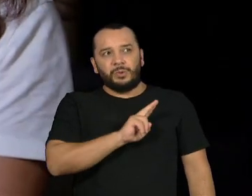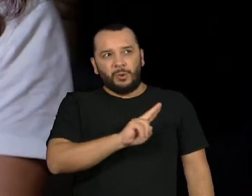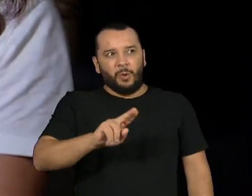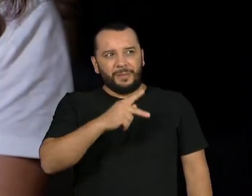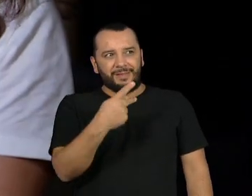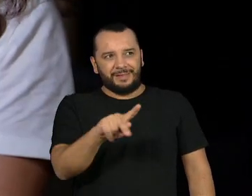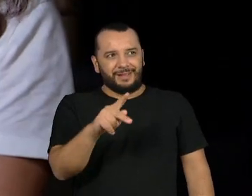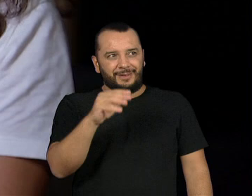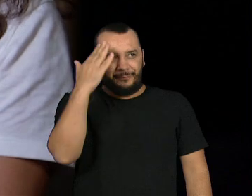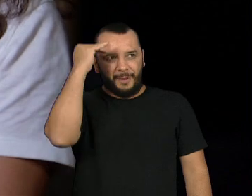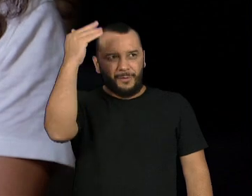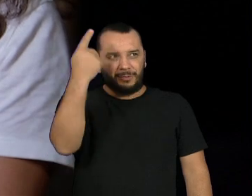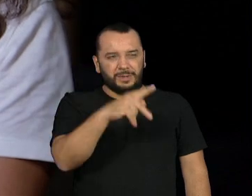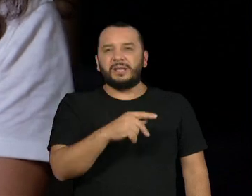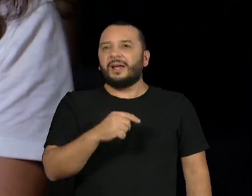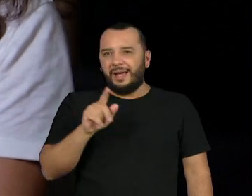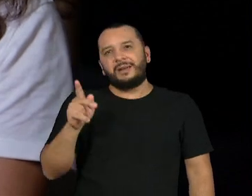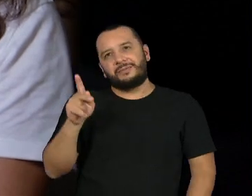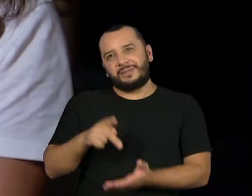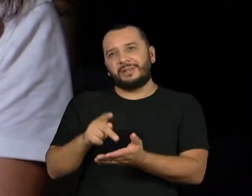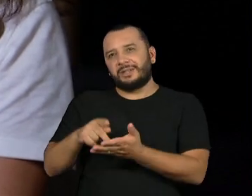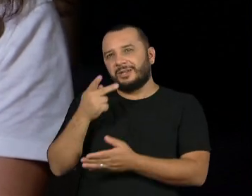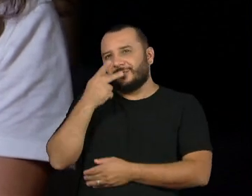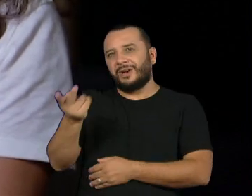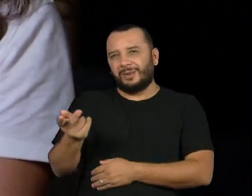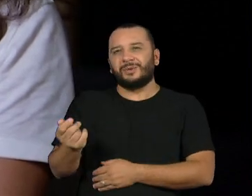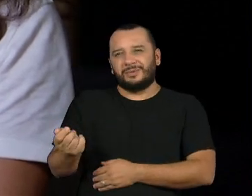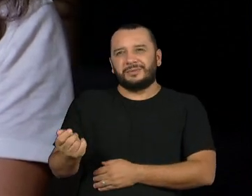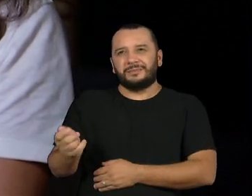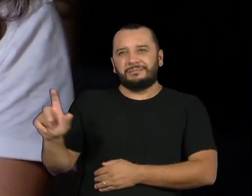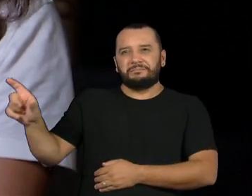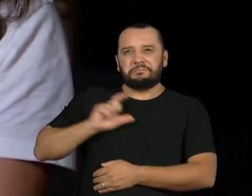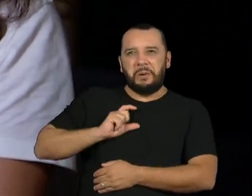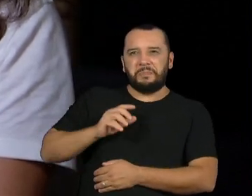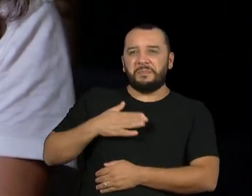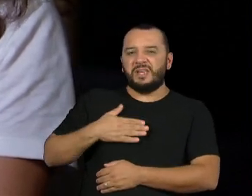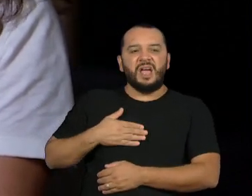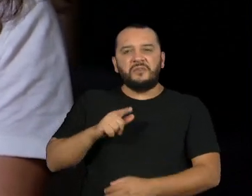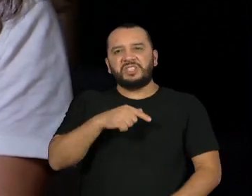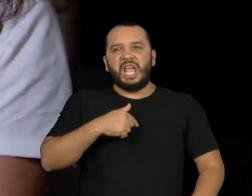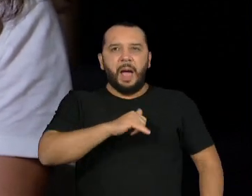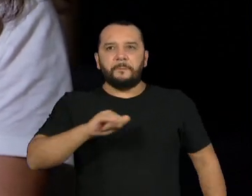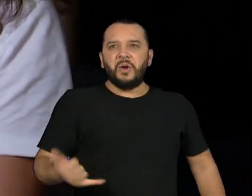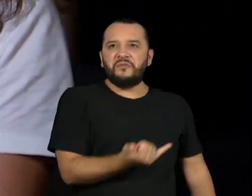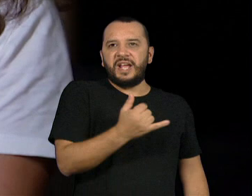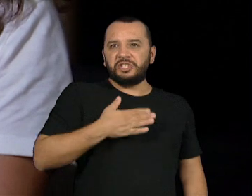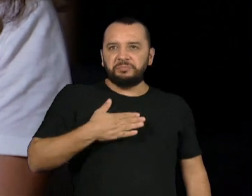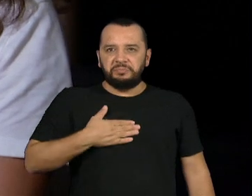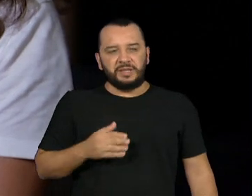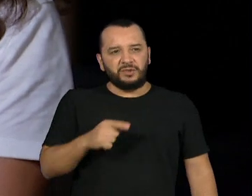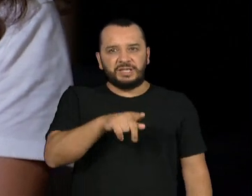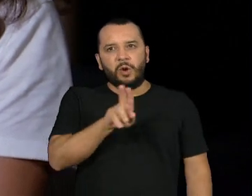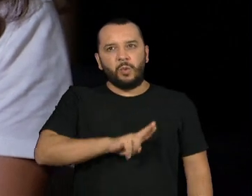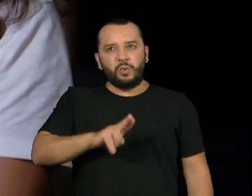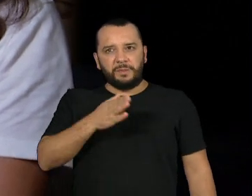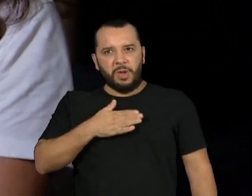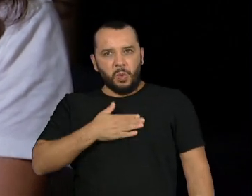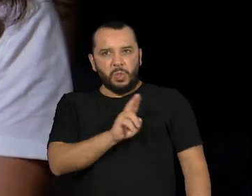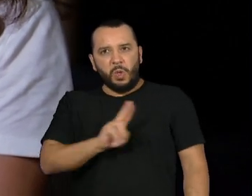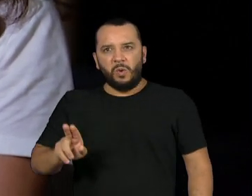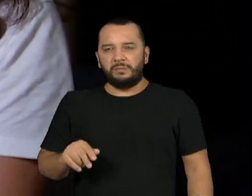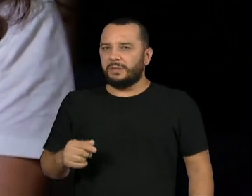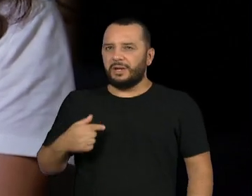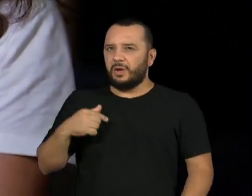dele. Ele chegou a falar isso, assim, em momentos muito chatos pra mim, porque eu não sentia isso, eu não concordava, eu não